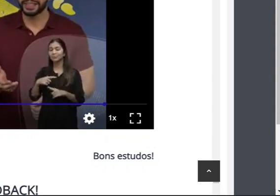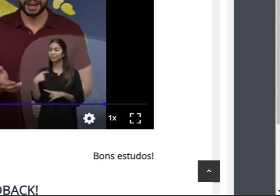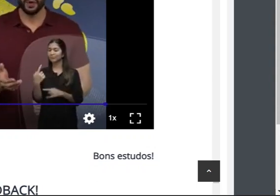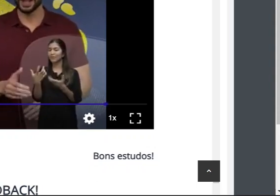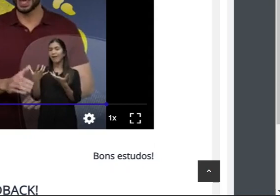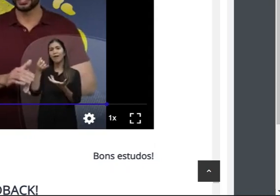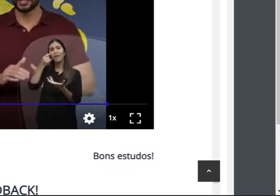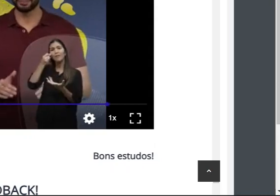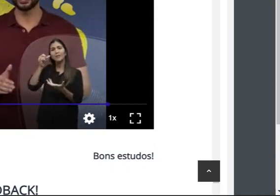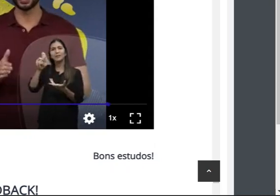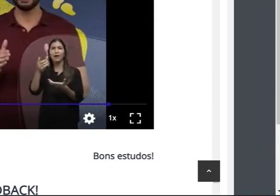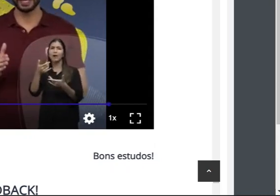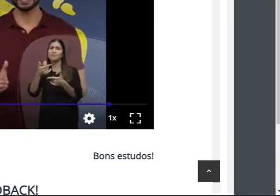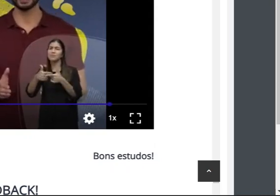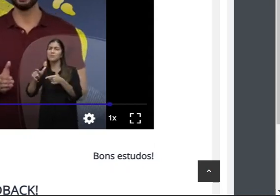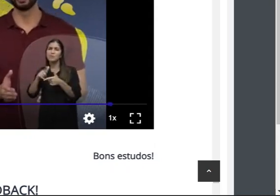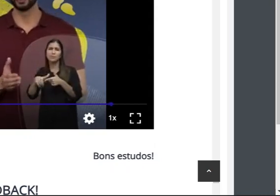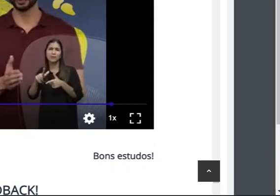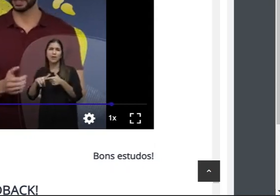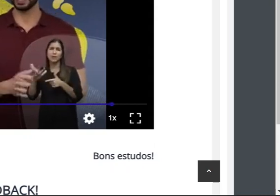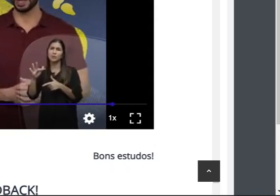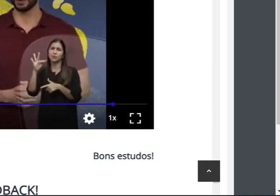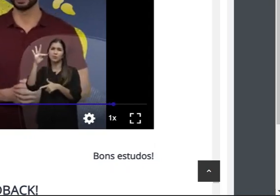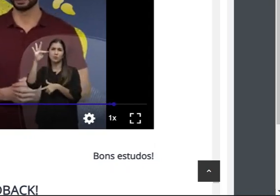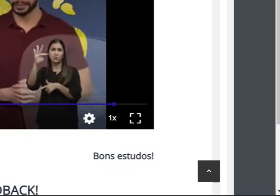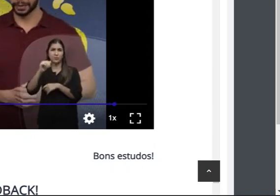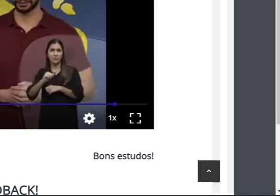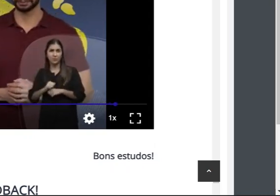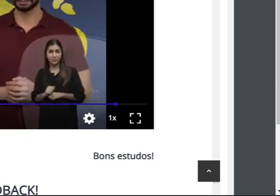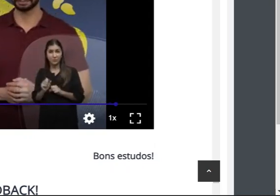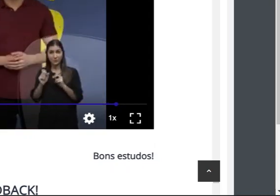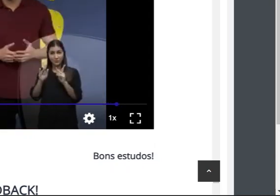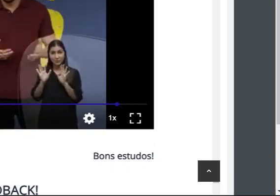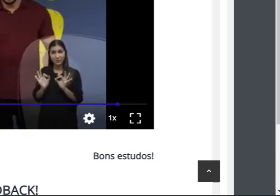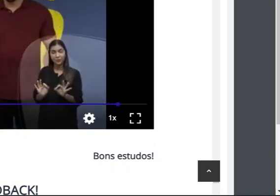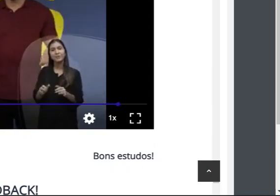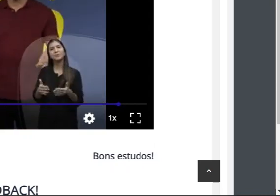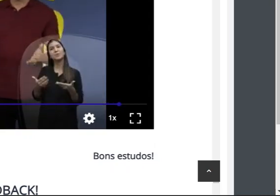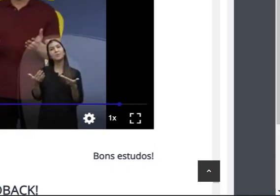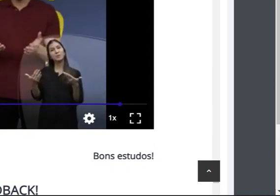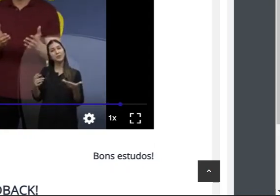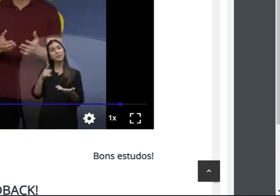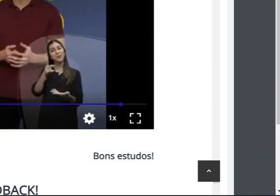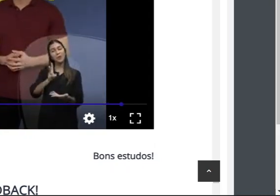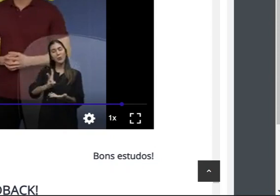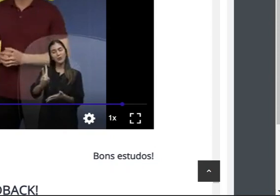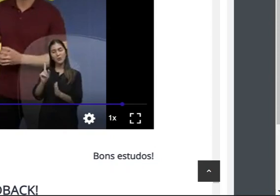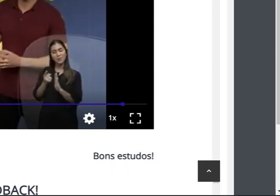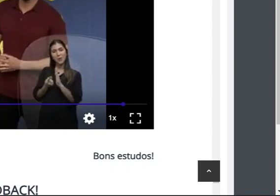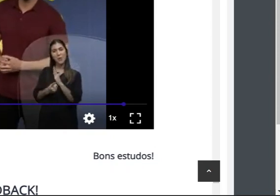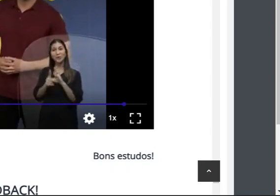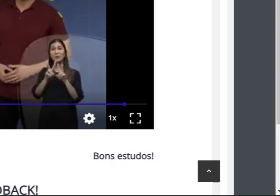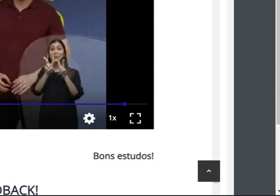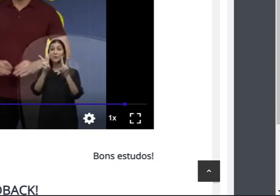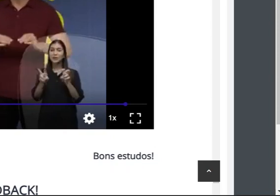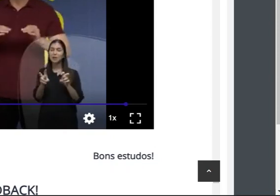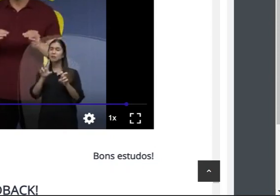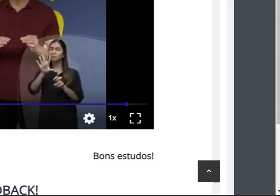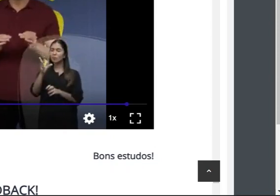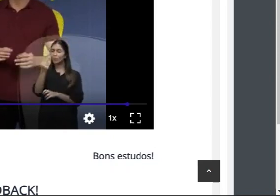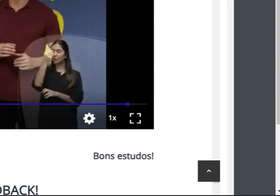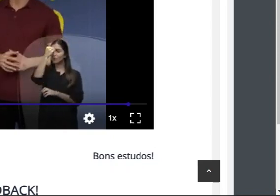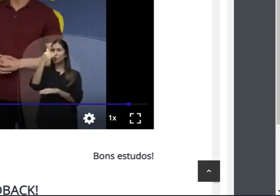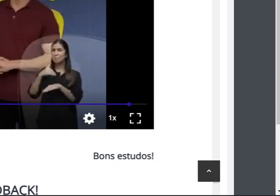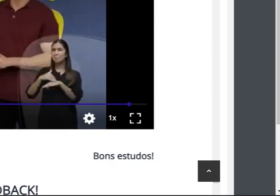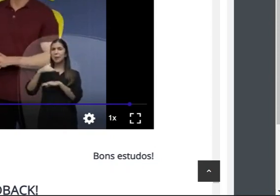queremos evitar qualquer tipo de danificação futura do material, certo? Por isso, continue se aprofundando nesse tema para ficar cada